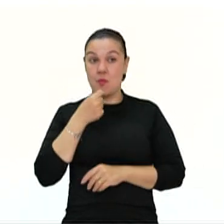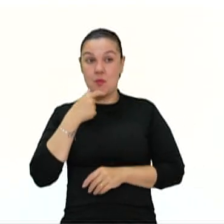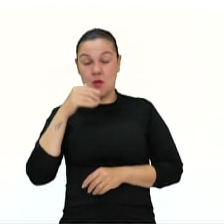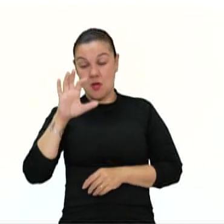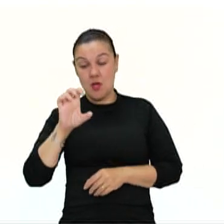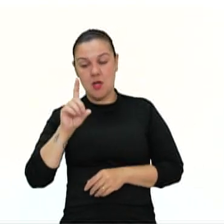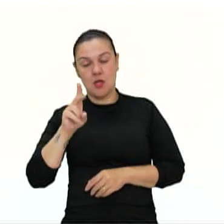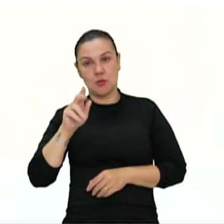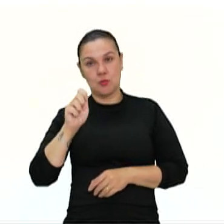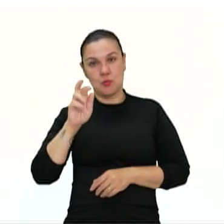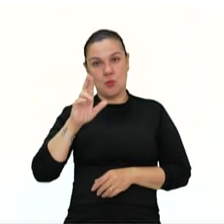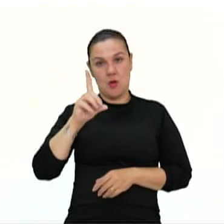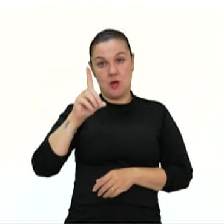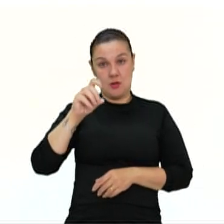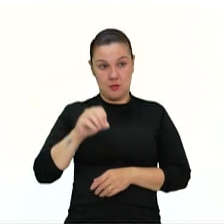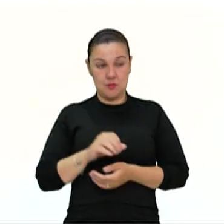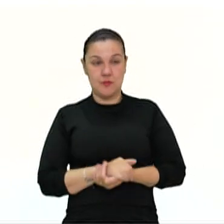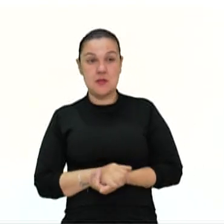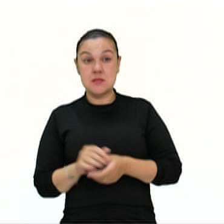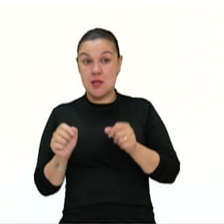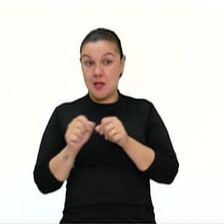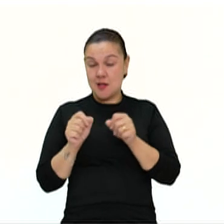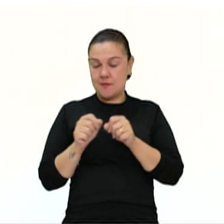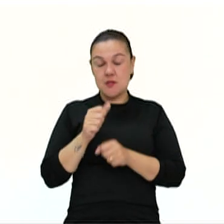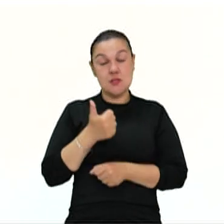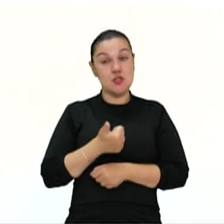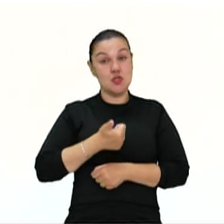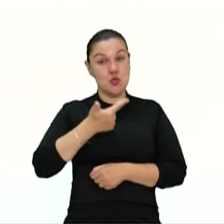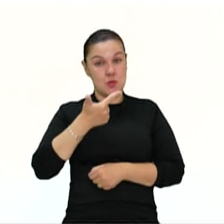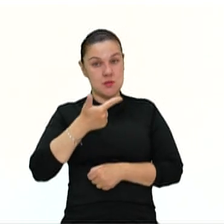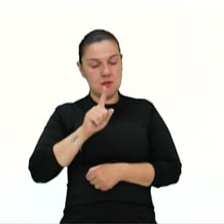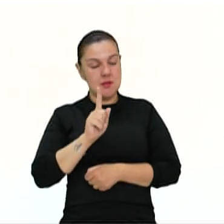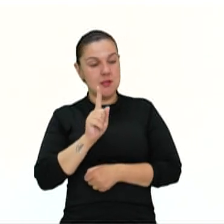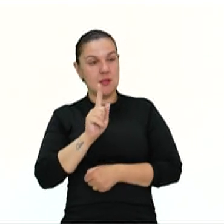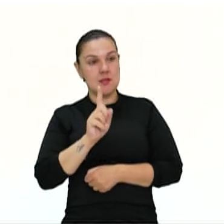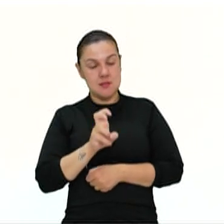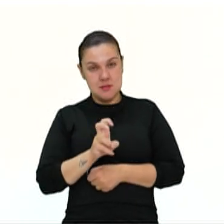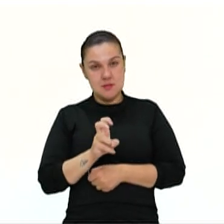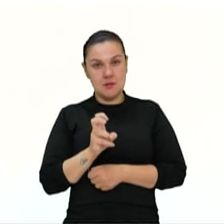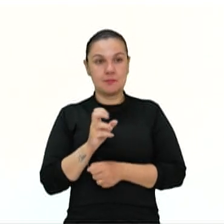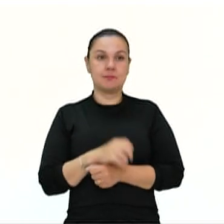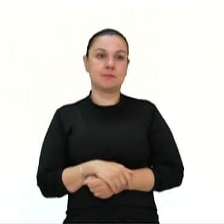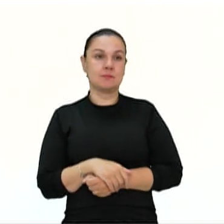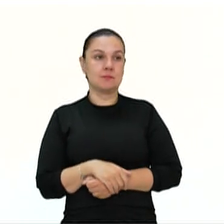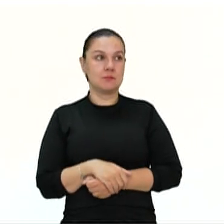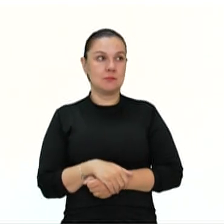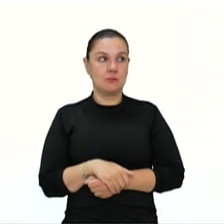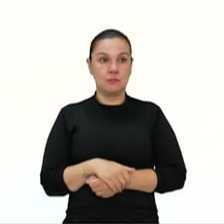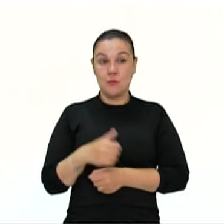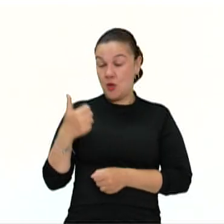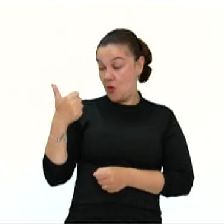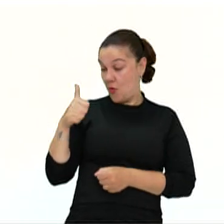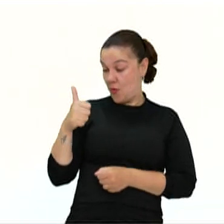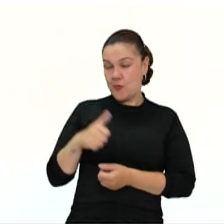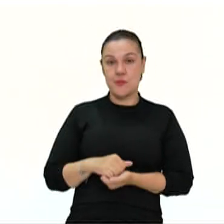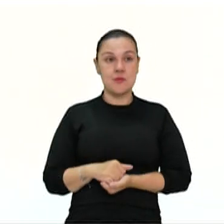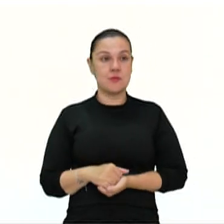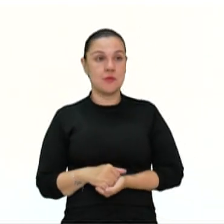né, que é um jogador lá desse time, ele fez 12 pontos, 15,